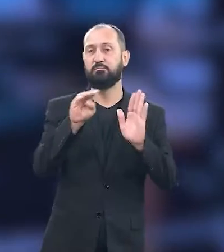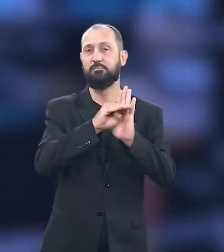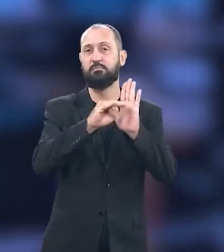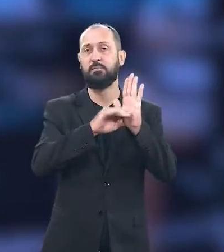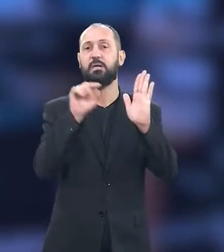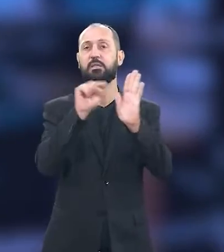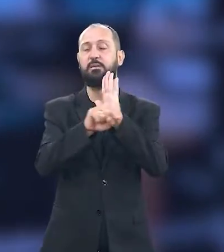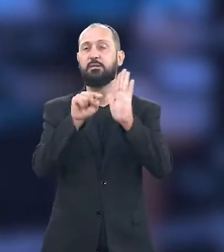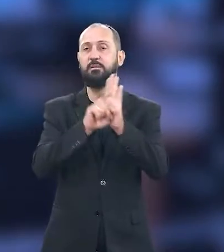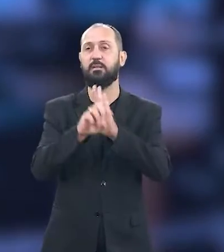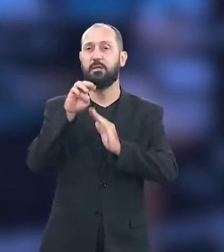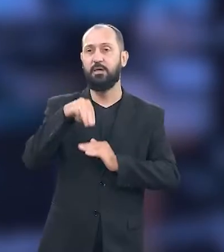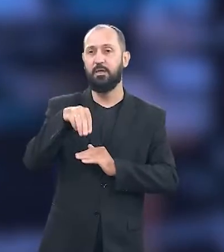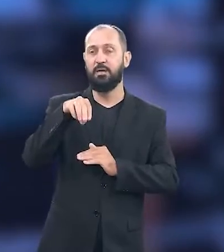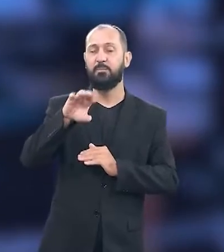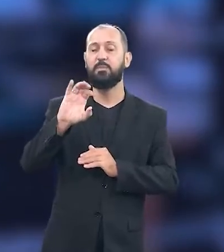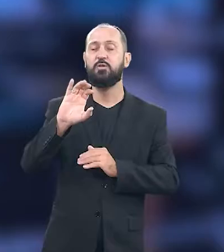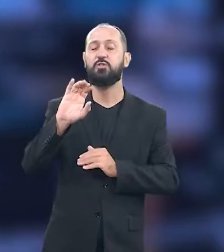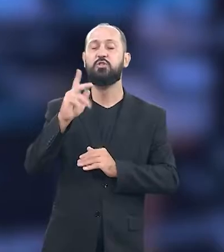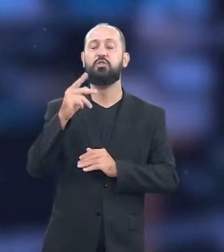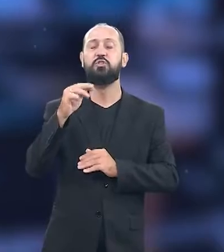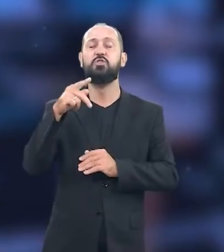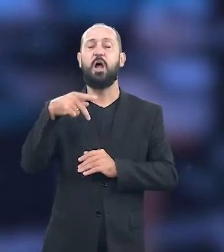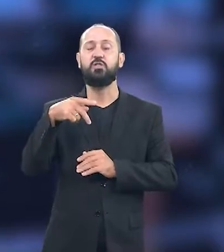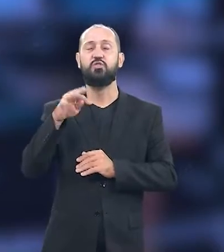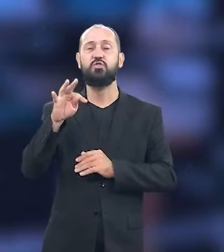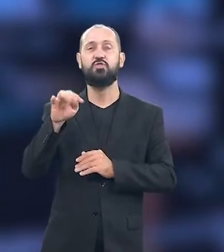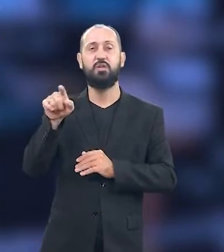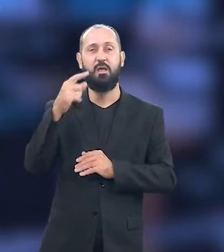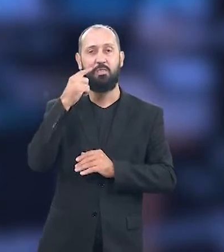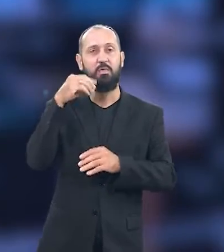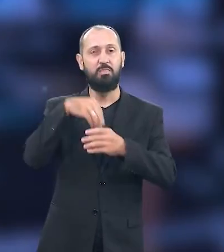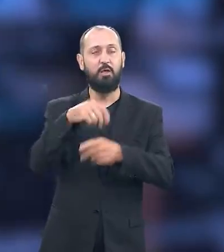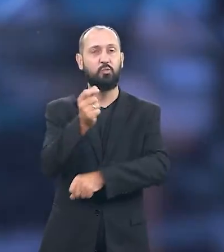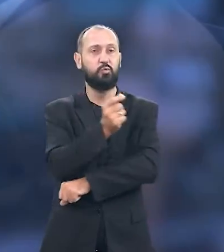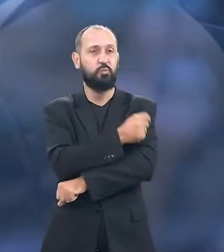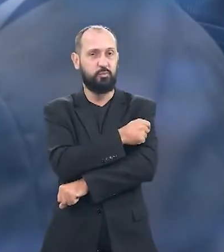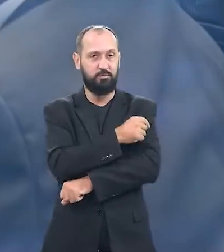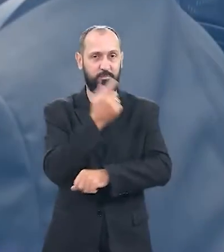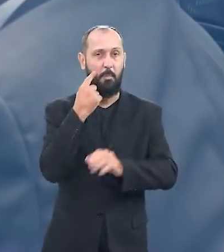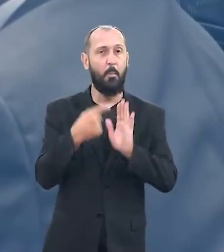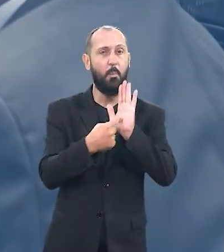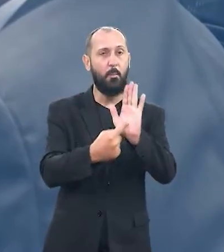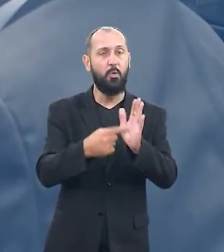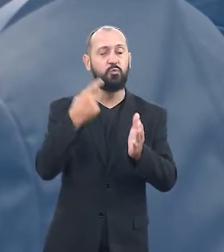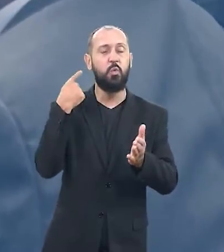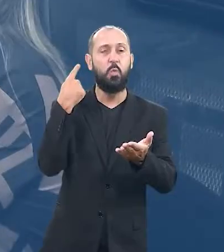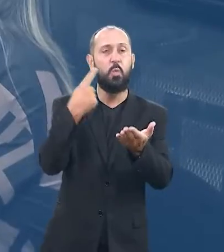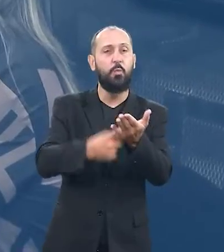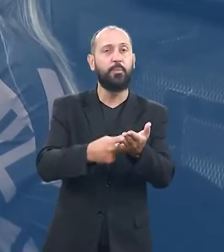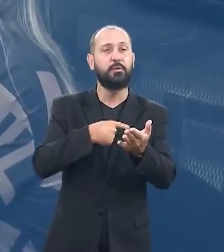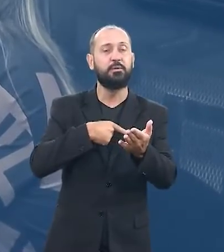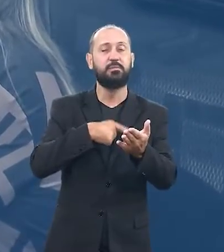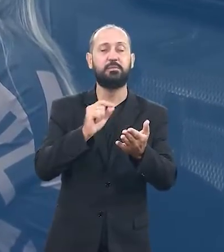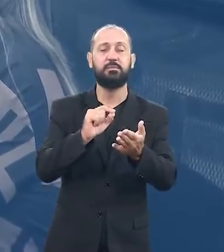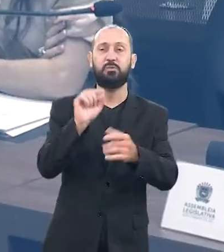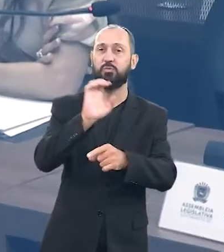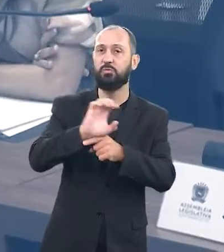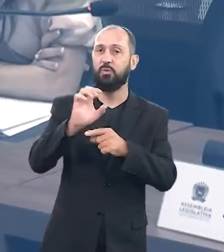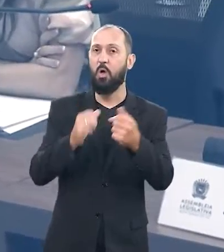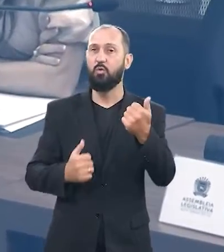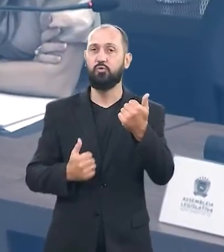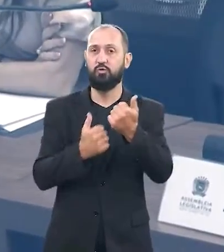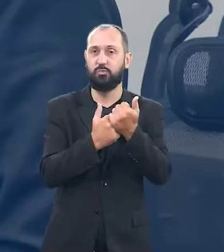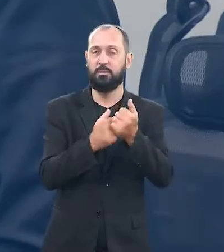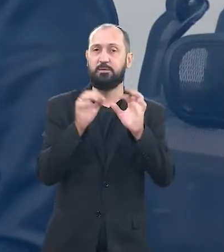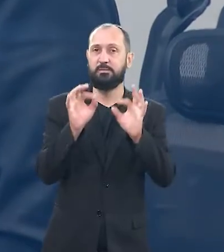do questionário MChat nas unidades de saúde, demonstram o compromisso do Estado em